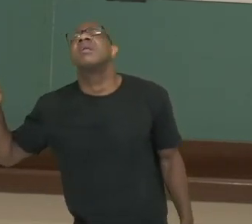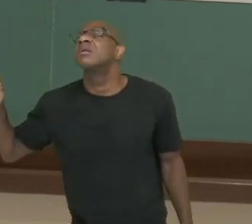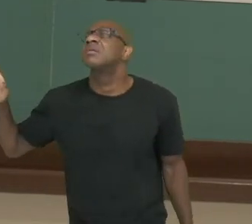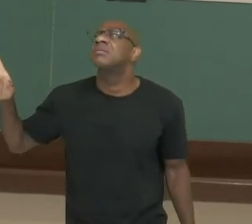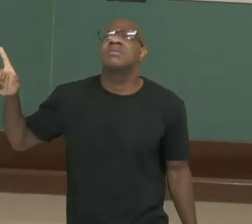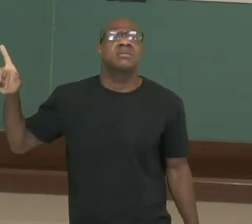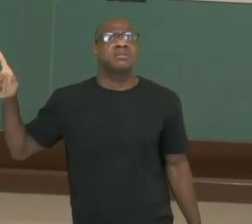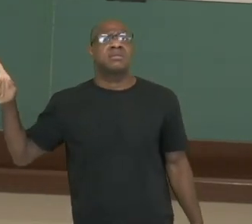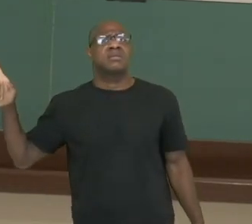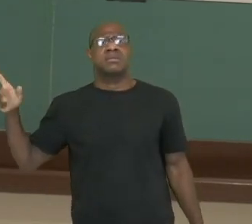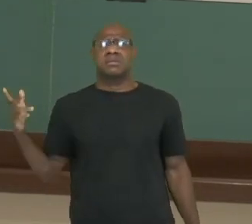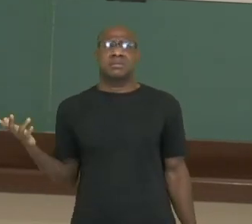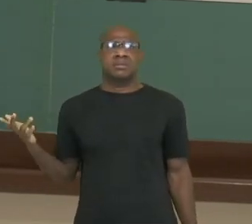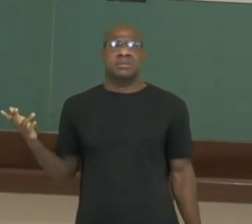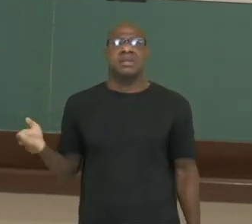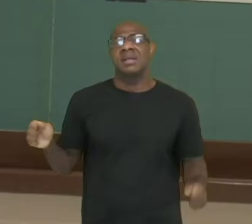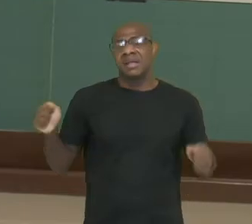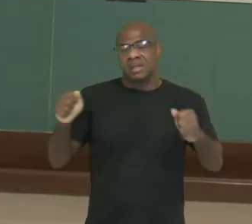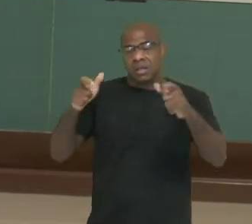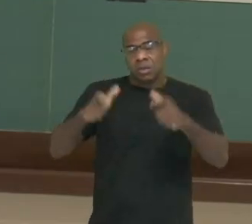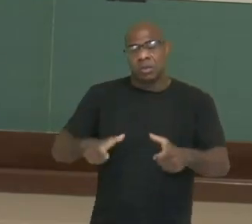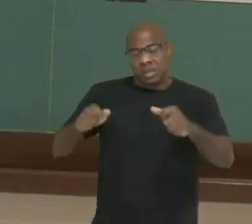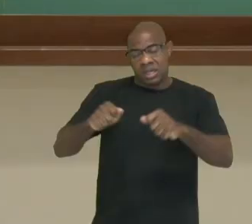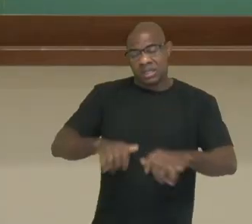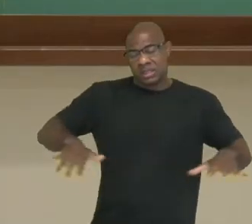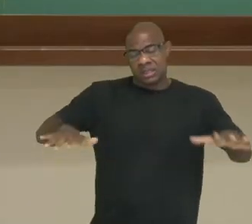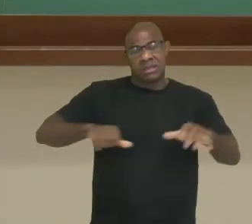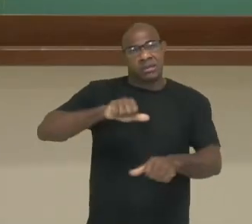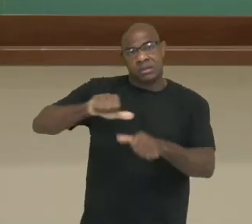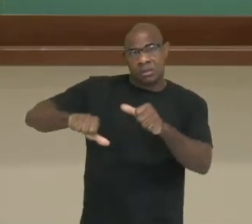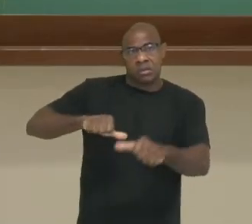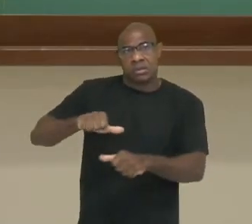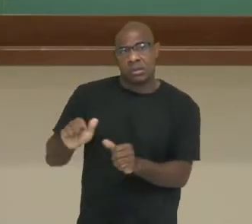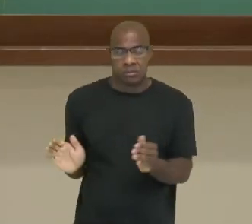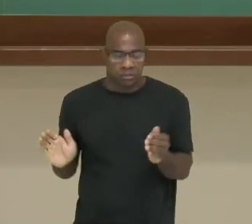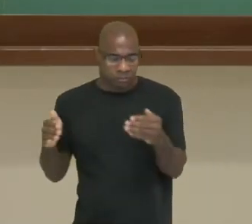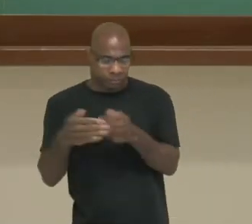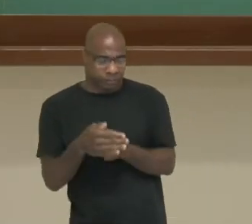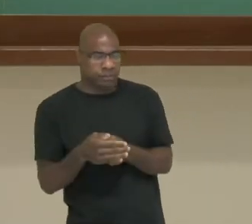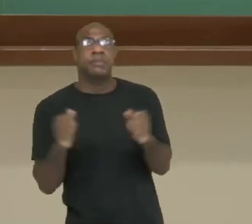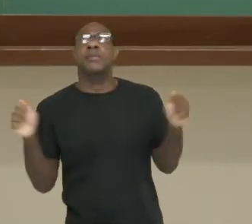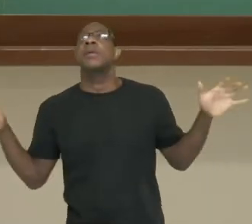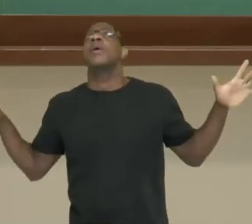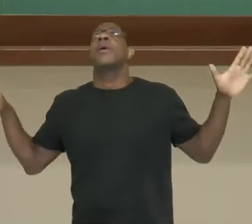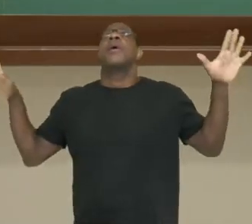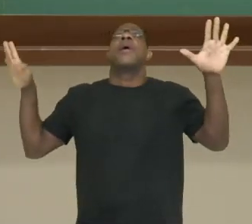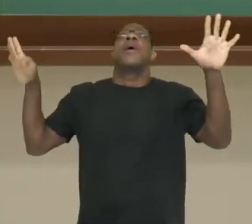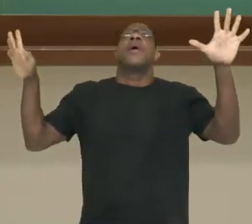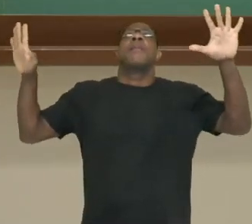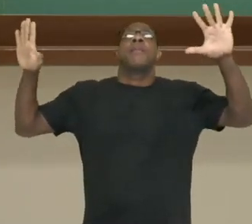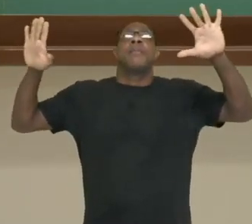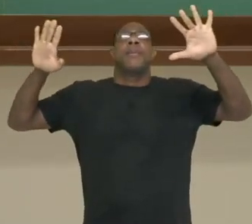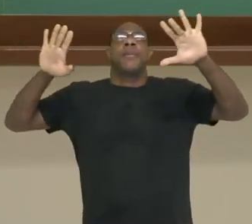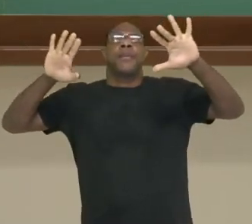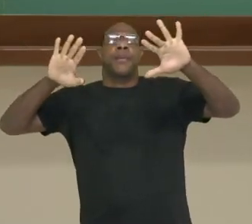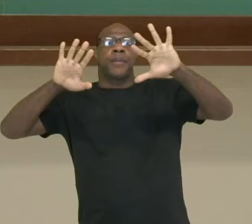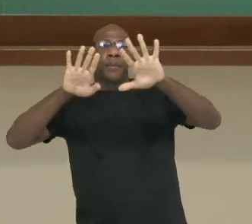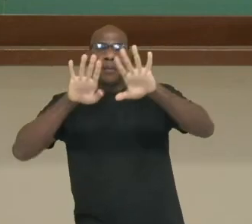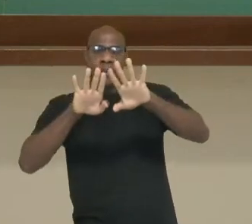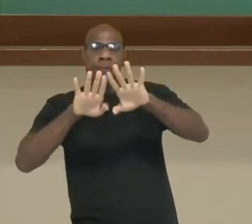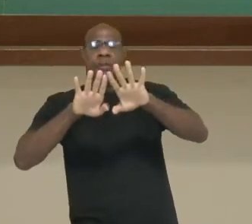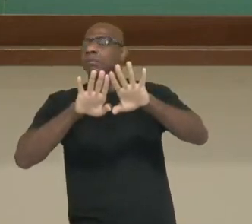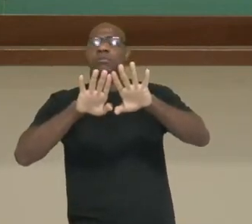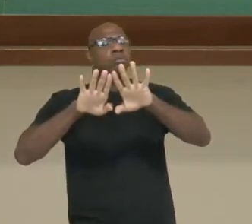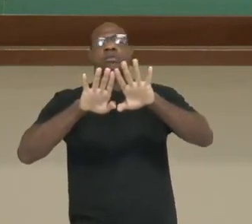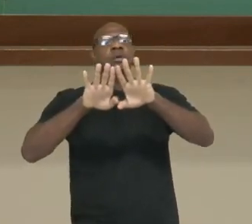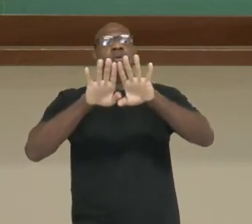outro ambiente. Cenários que são trocados, não as escondidas, não fecha a cortina para trocar o cenário, né? Trocados